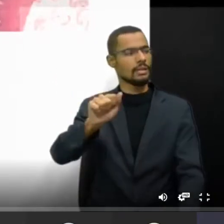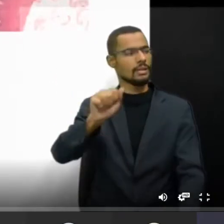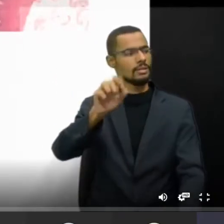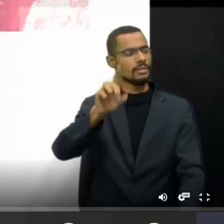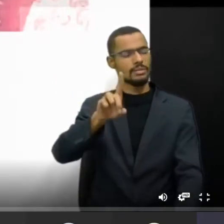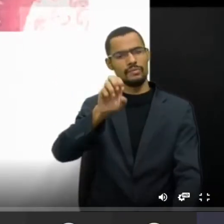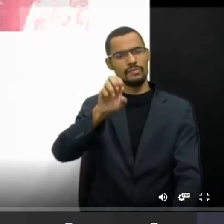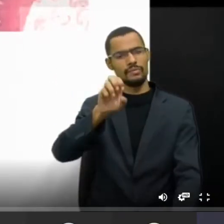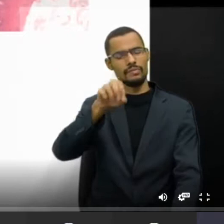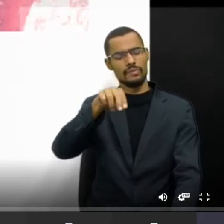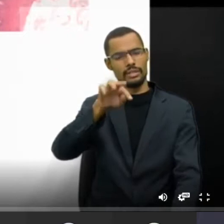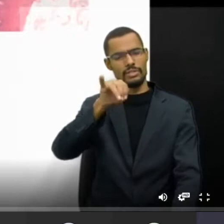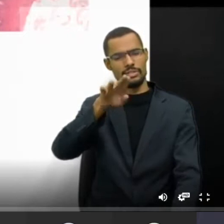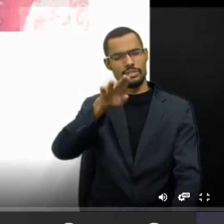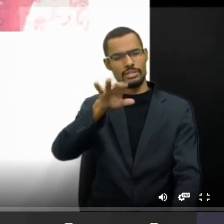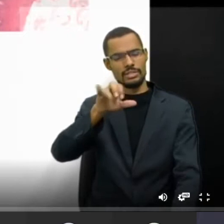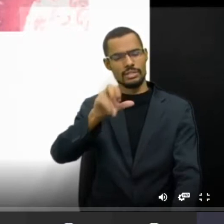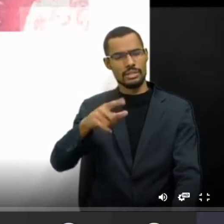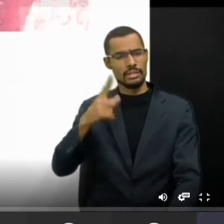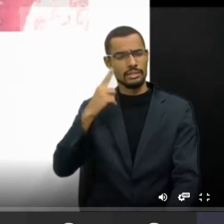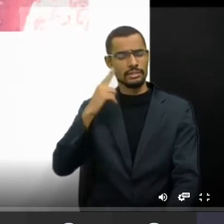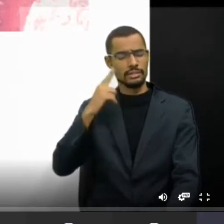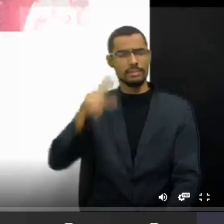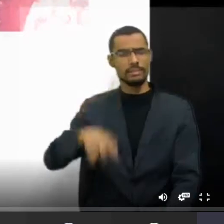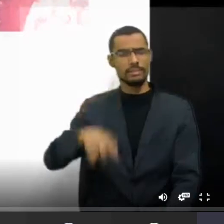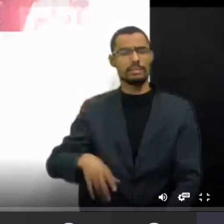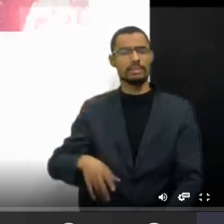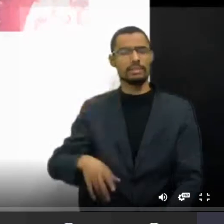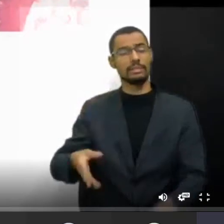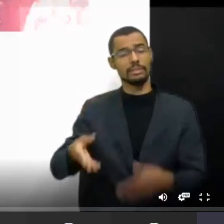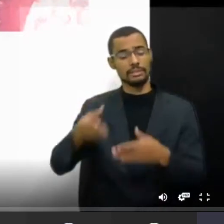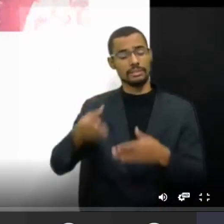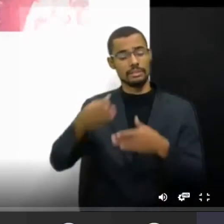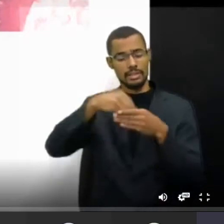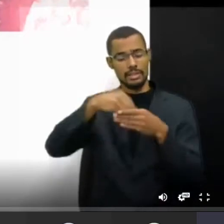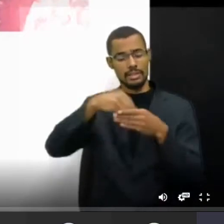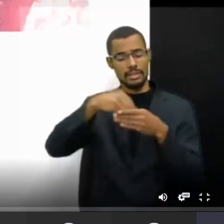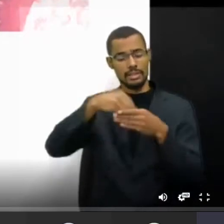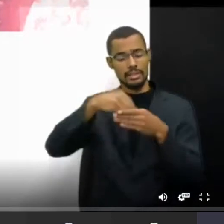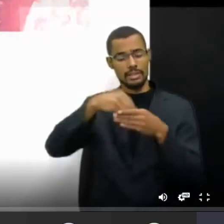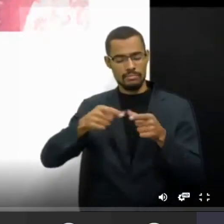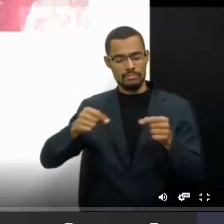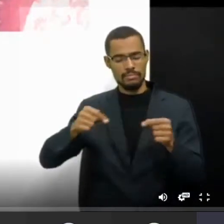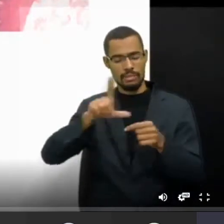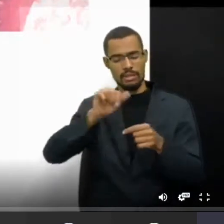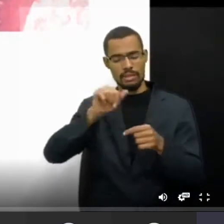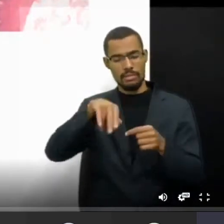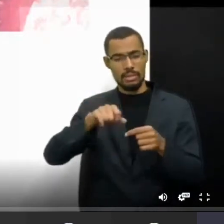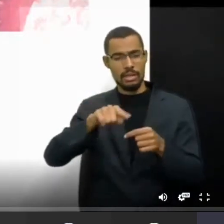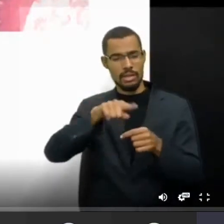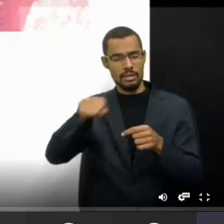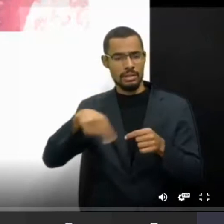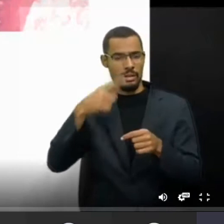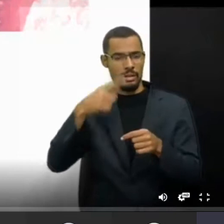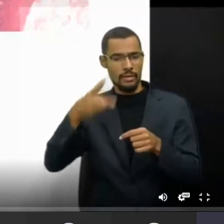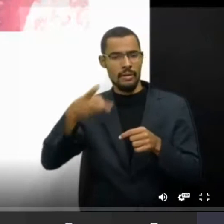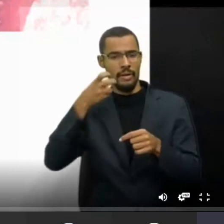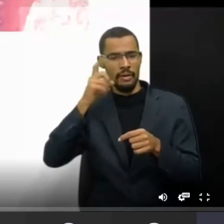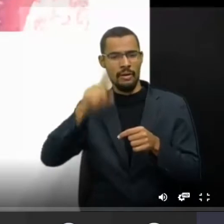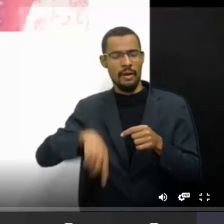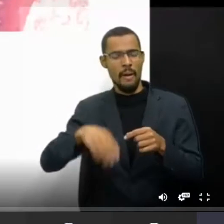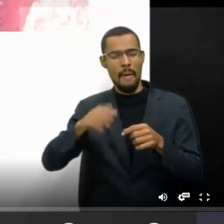adventícia, que é aqui a região mais externa, então, dessa lâmina. Então, aqui ela como se fosse